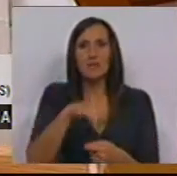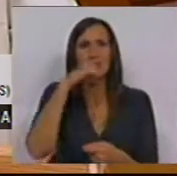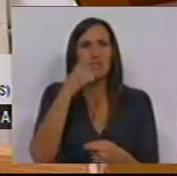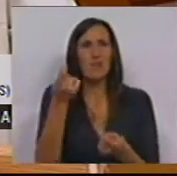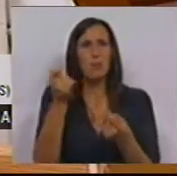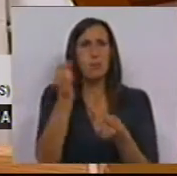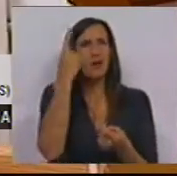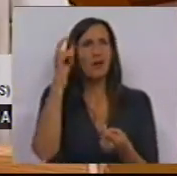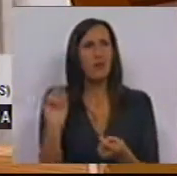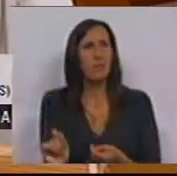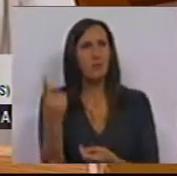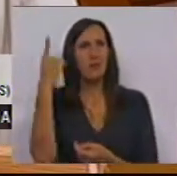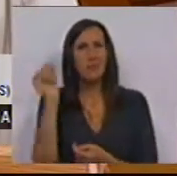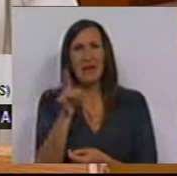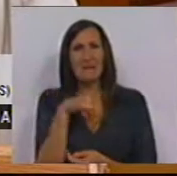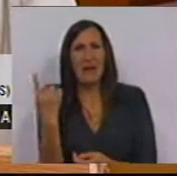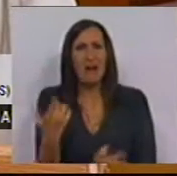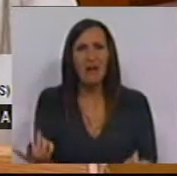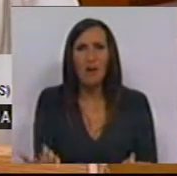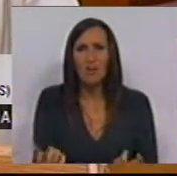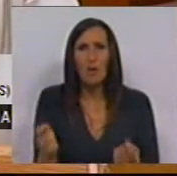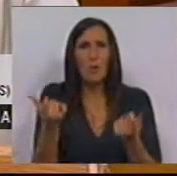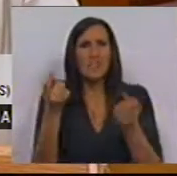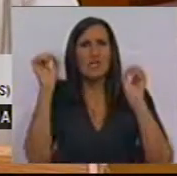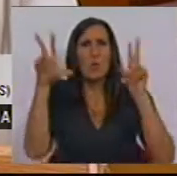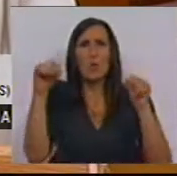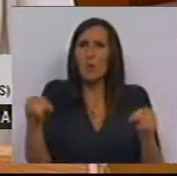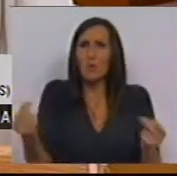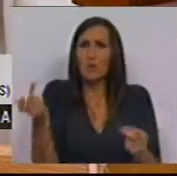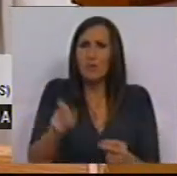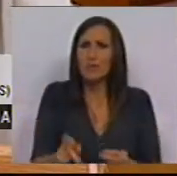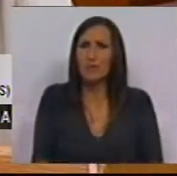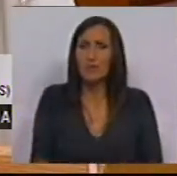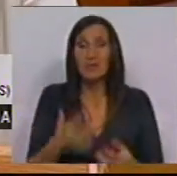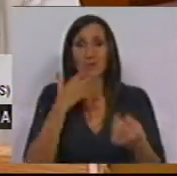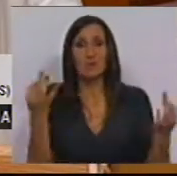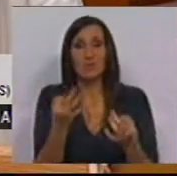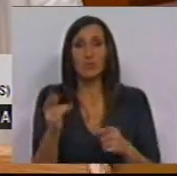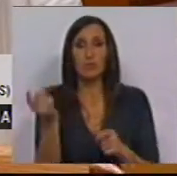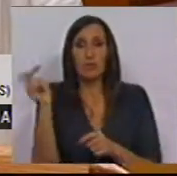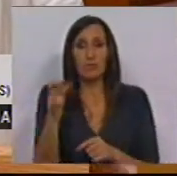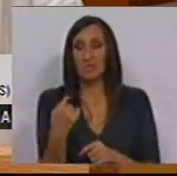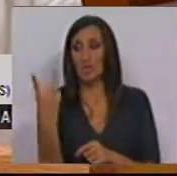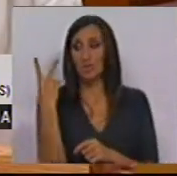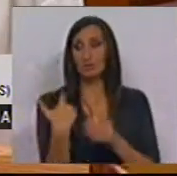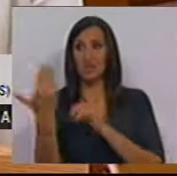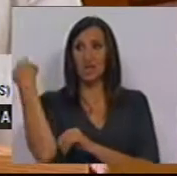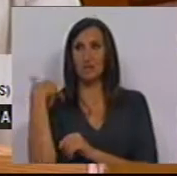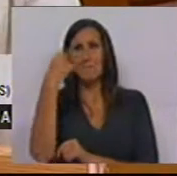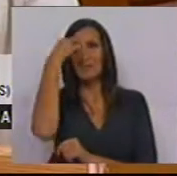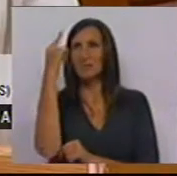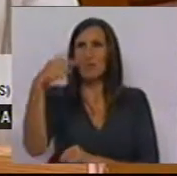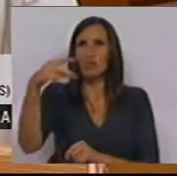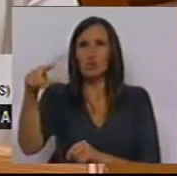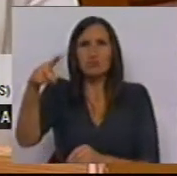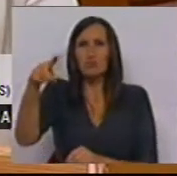pouca frequência, quase nunca mesmo. E o facto é que as duas anteriores, que me lembro e penso que foram